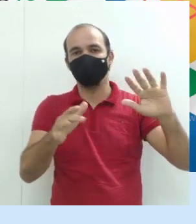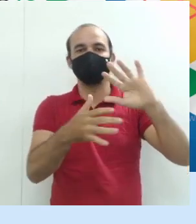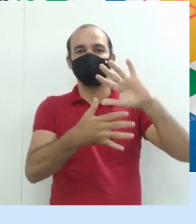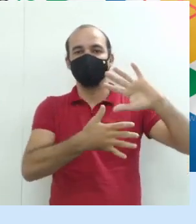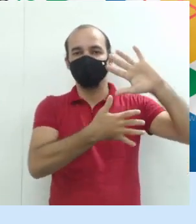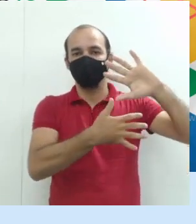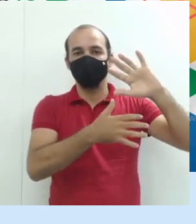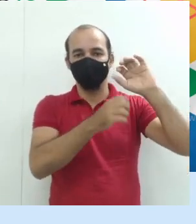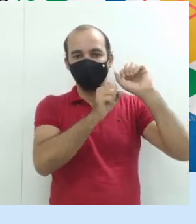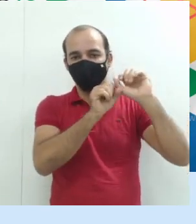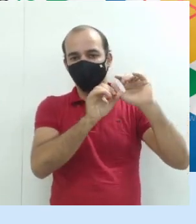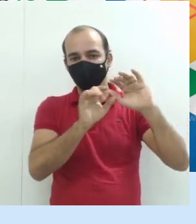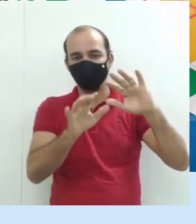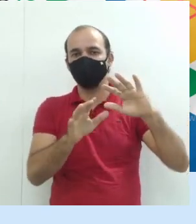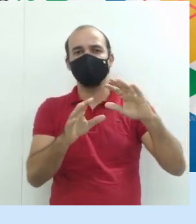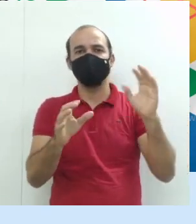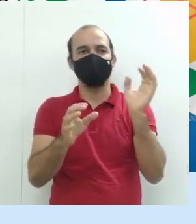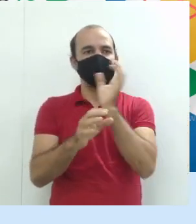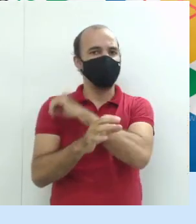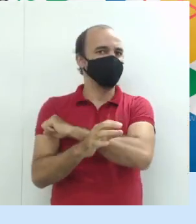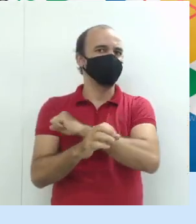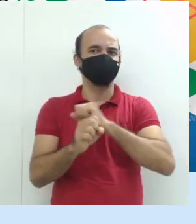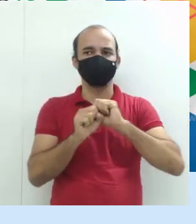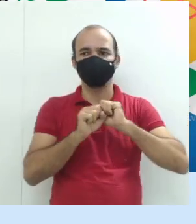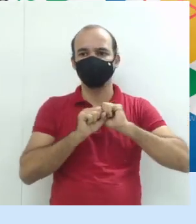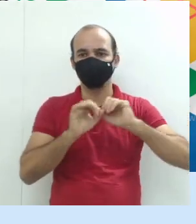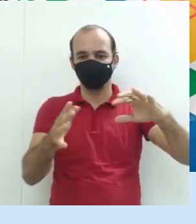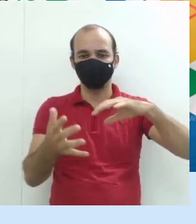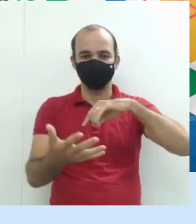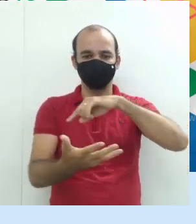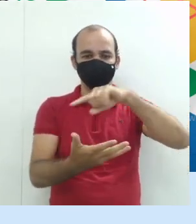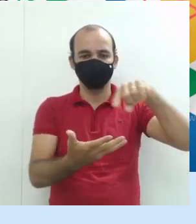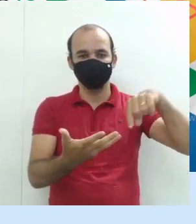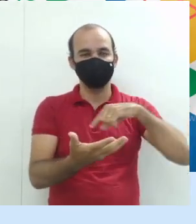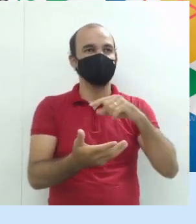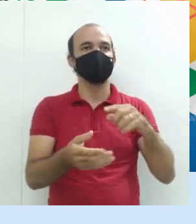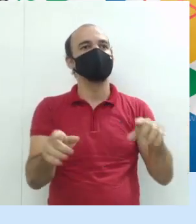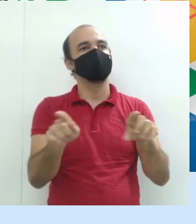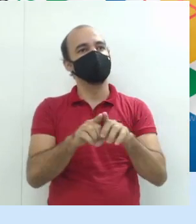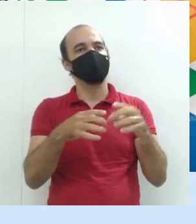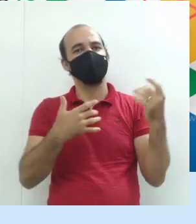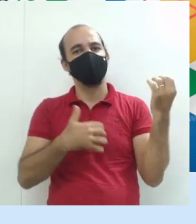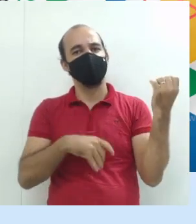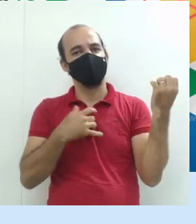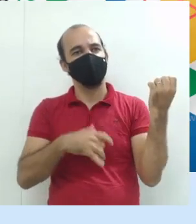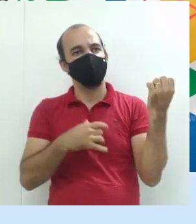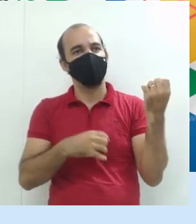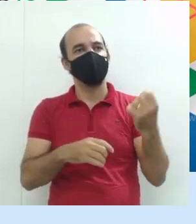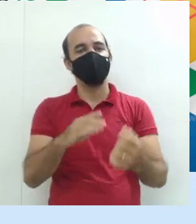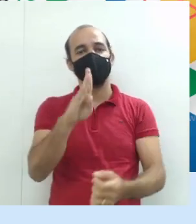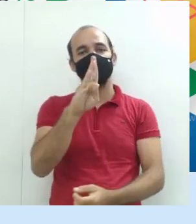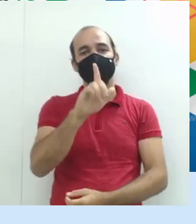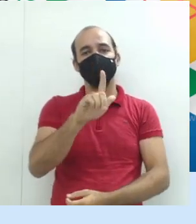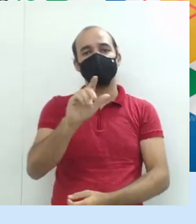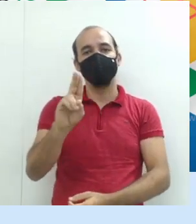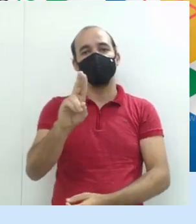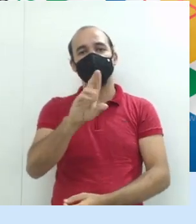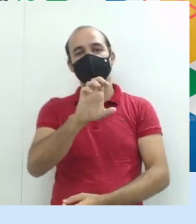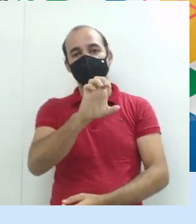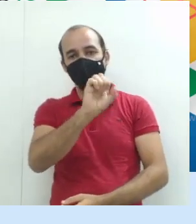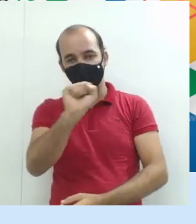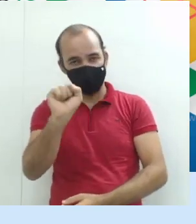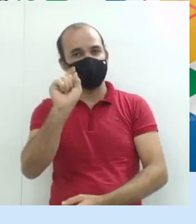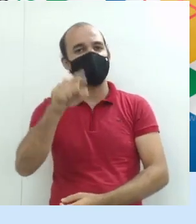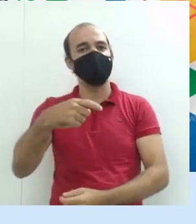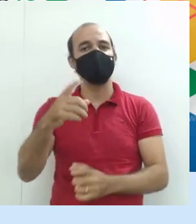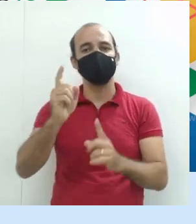das pessoas de maneira muito rápida. Então, a gente começa a ver o blues. O blues, que é um gênero e forma musical